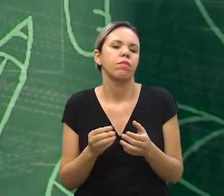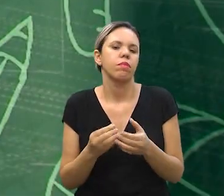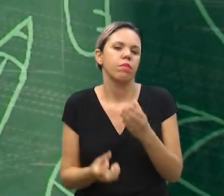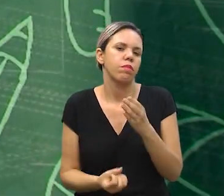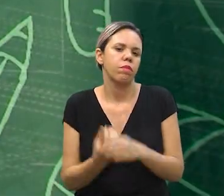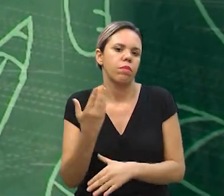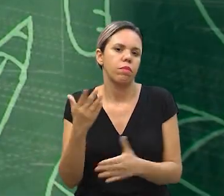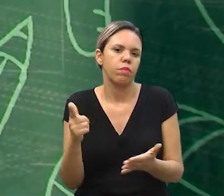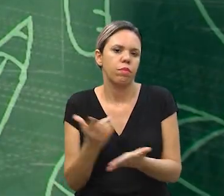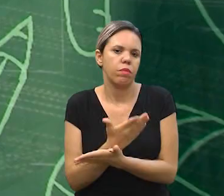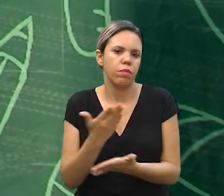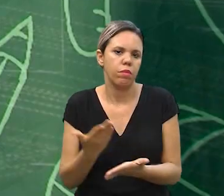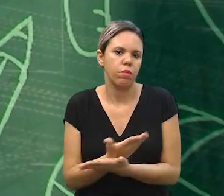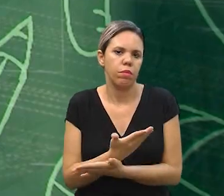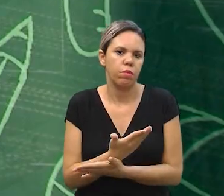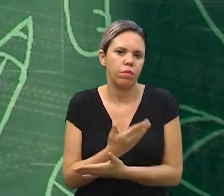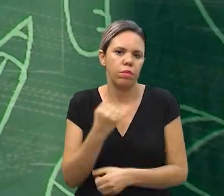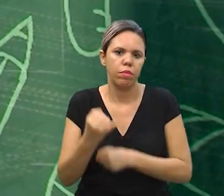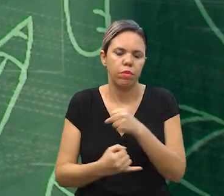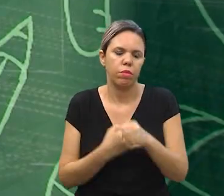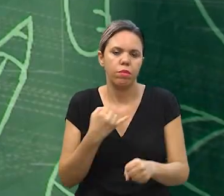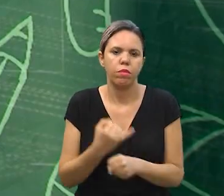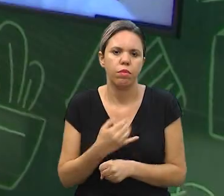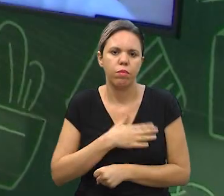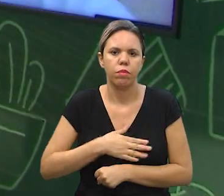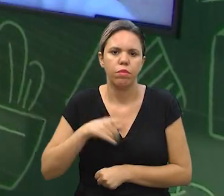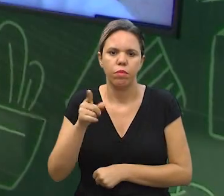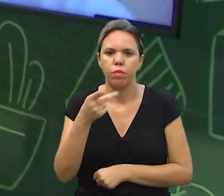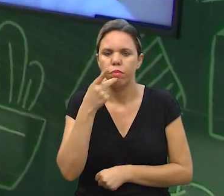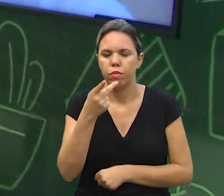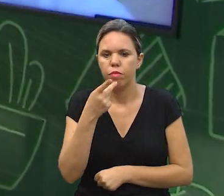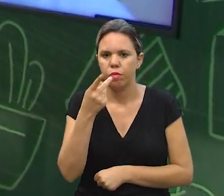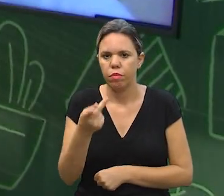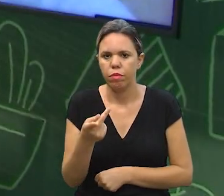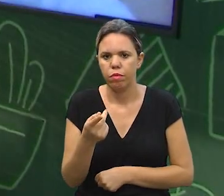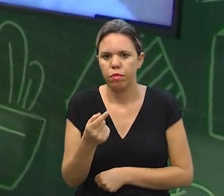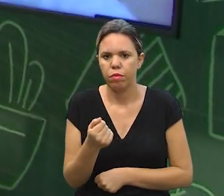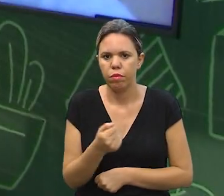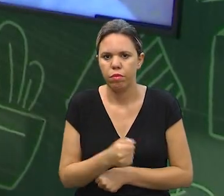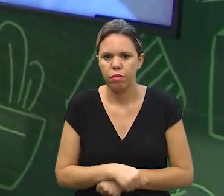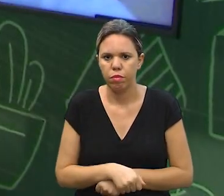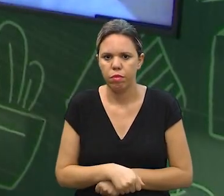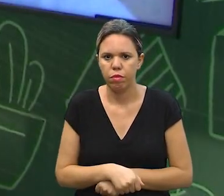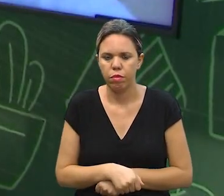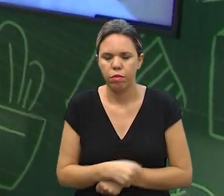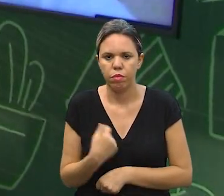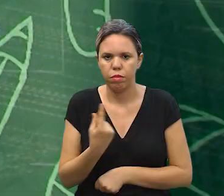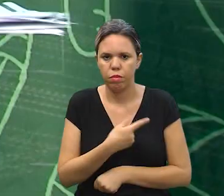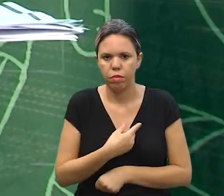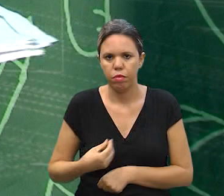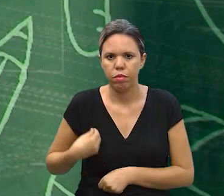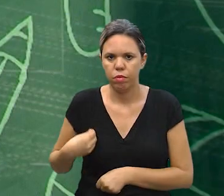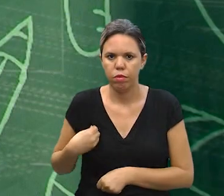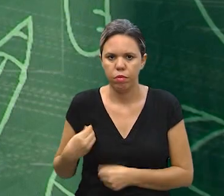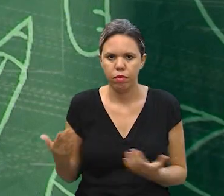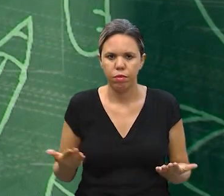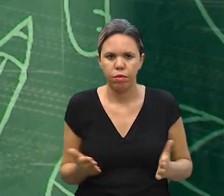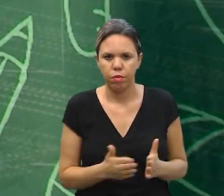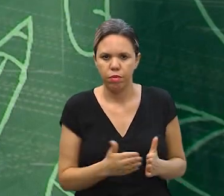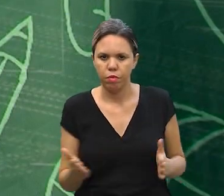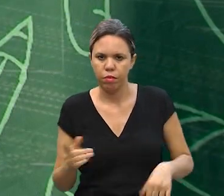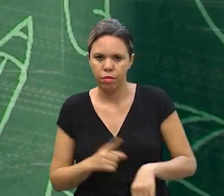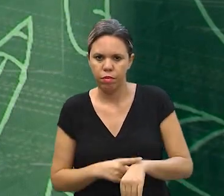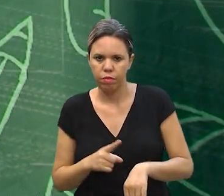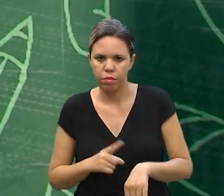livro, foi um lançamento virtual. Gostaria que a senhora falasse isso, porque a gente está vivendo, obviamente,